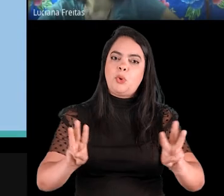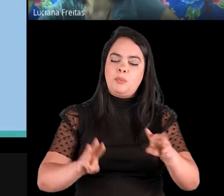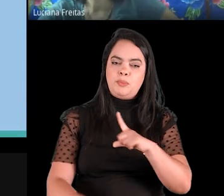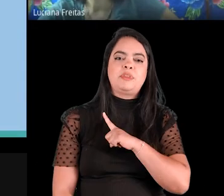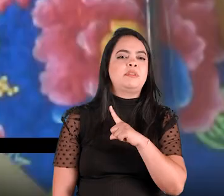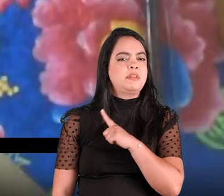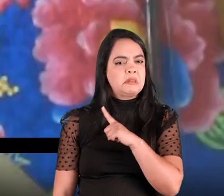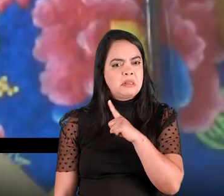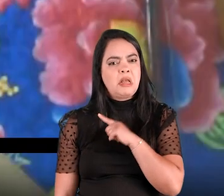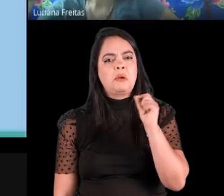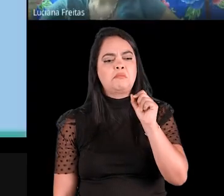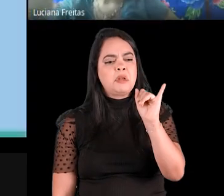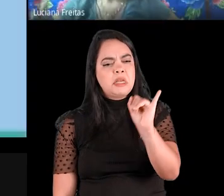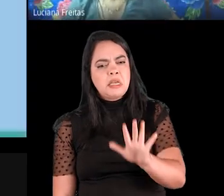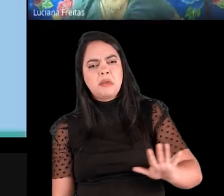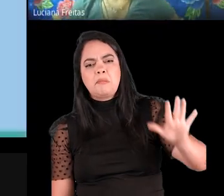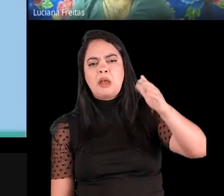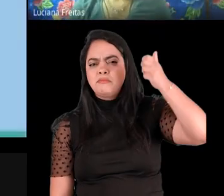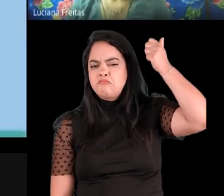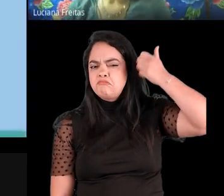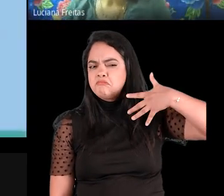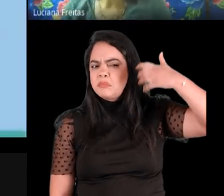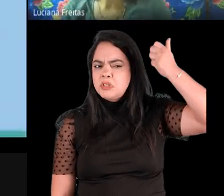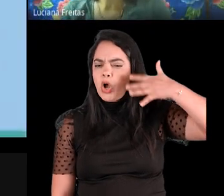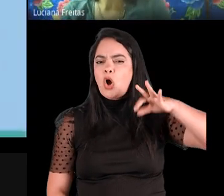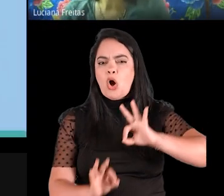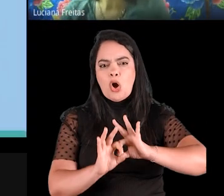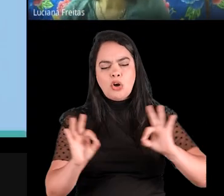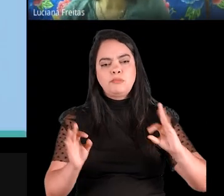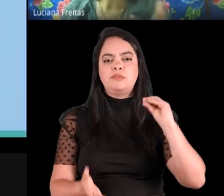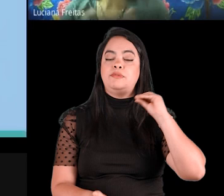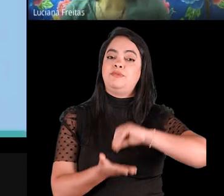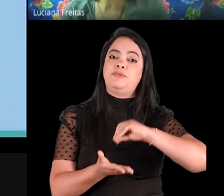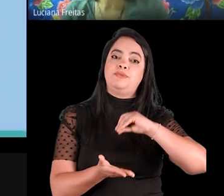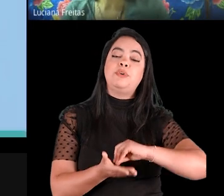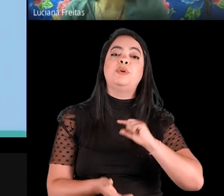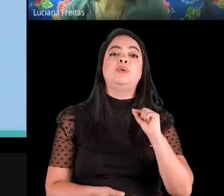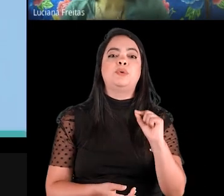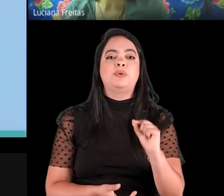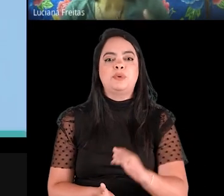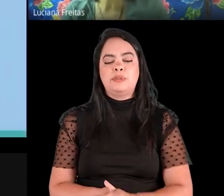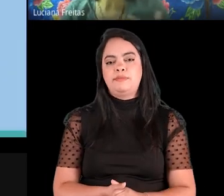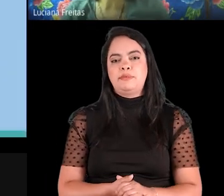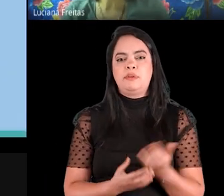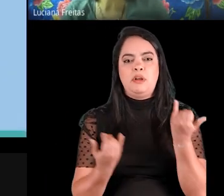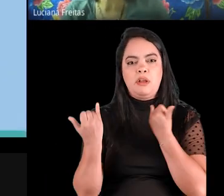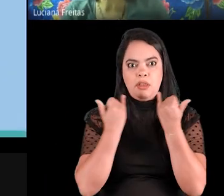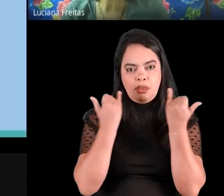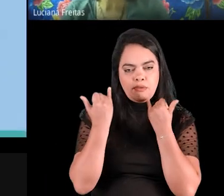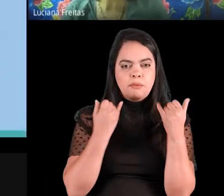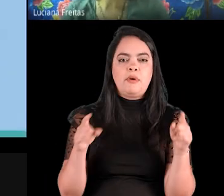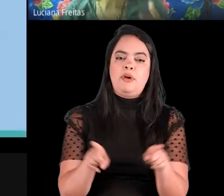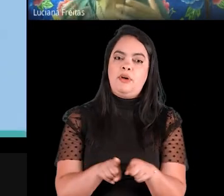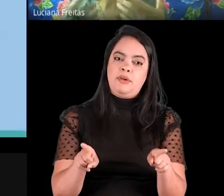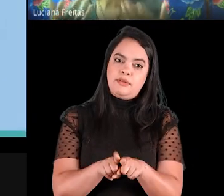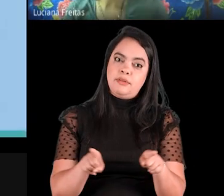de descrever a imagem e é legal. Só está faltando a gente conseguir que as informações sejam também em língua de